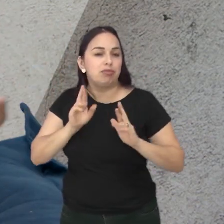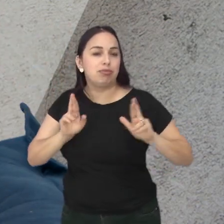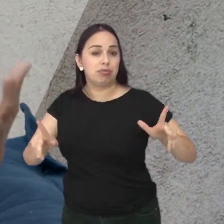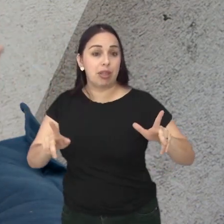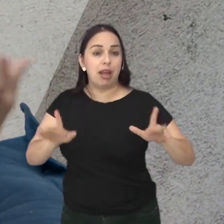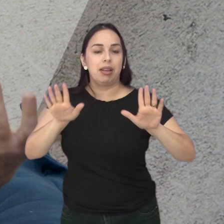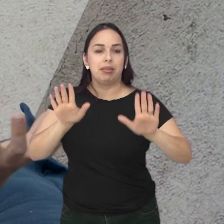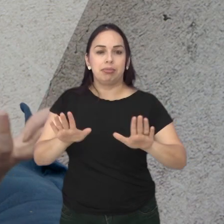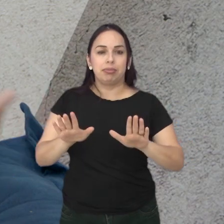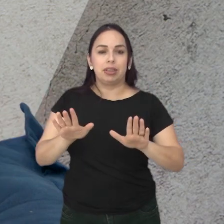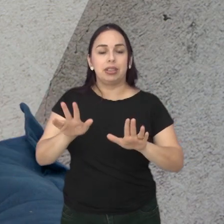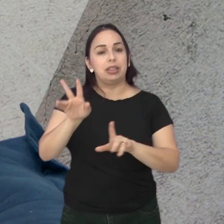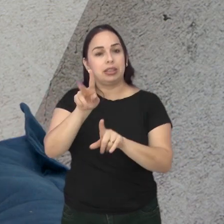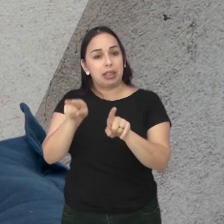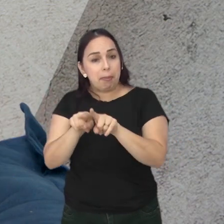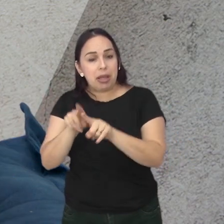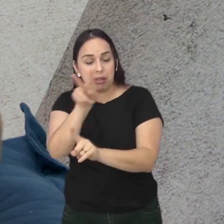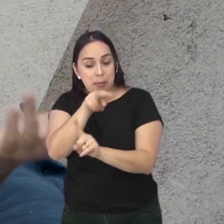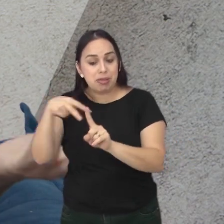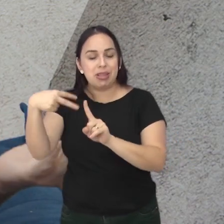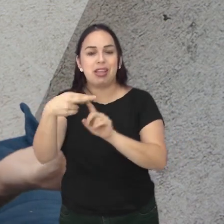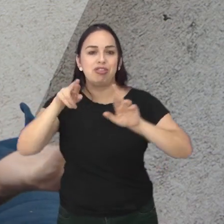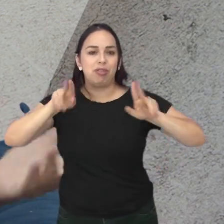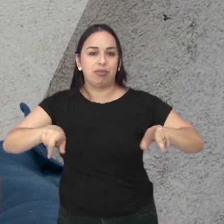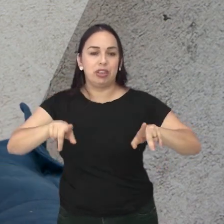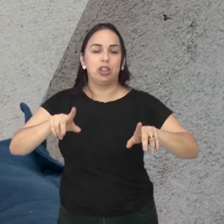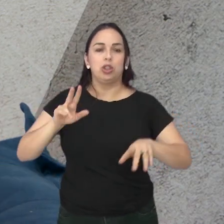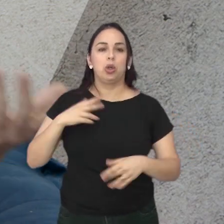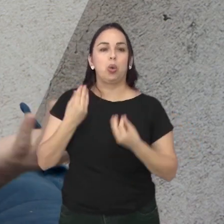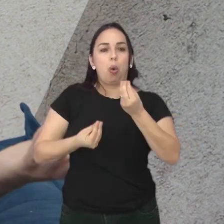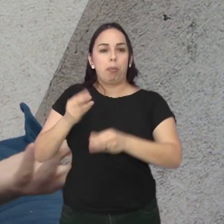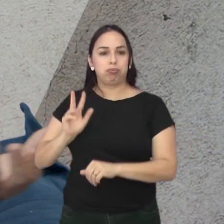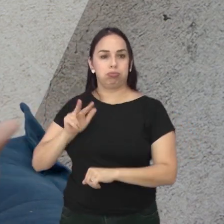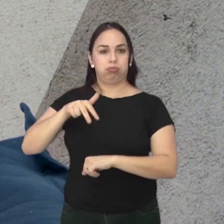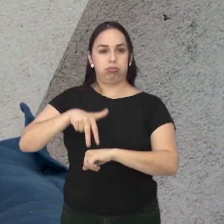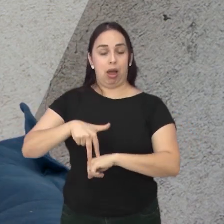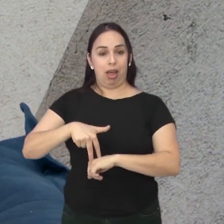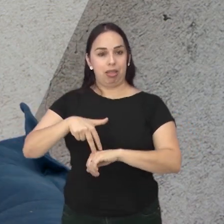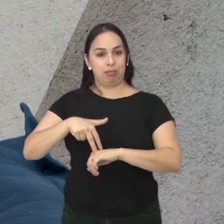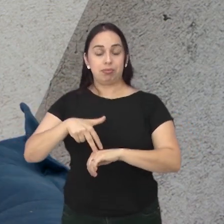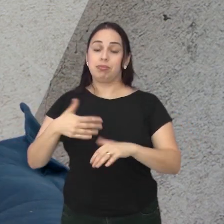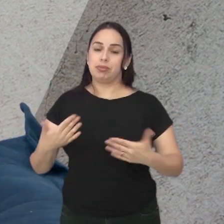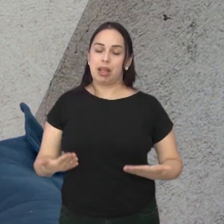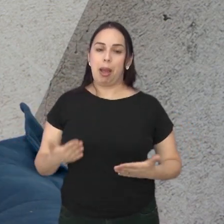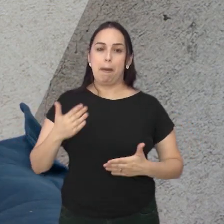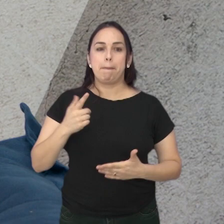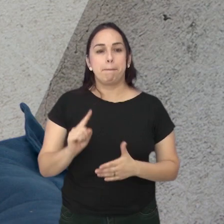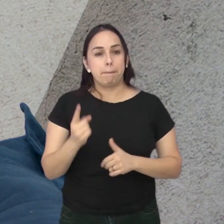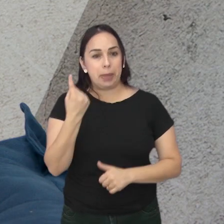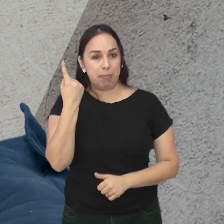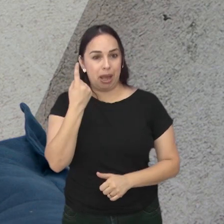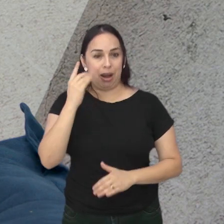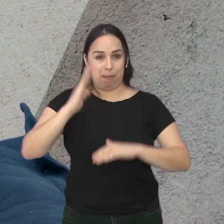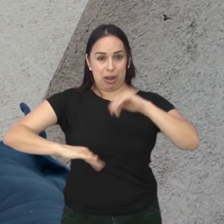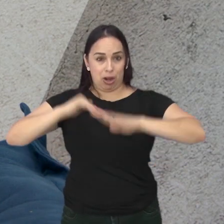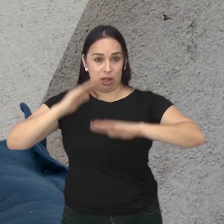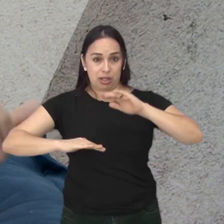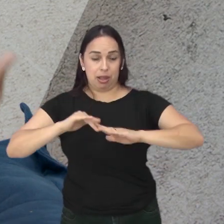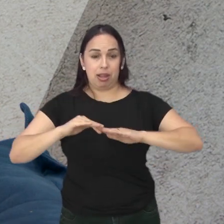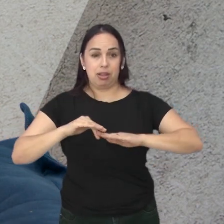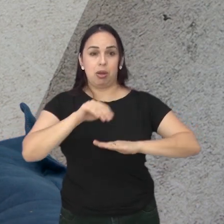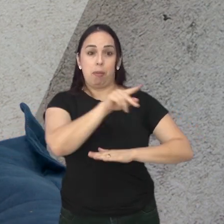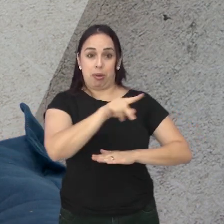experiência diferenciada, de perspectiva de vida mesmo, de como se colocar e tal. Então, as primeiras habilidades que,